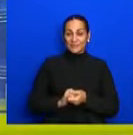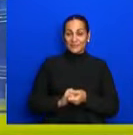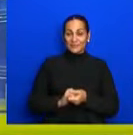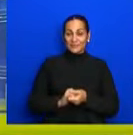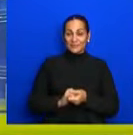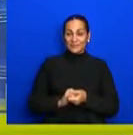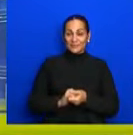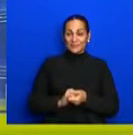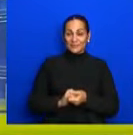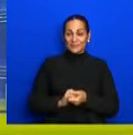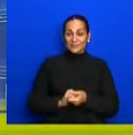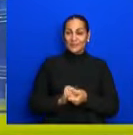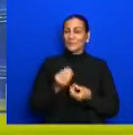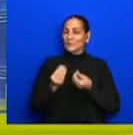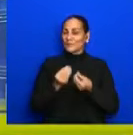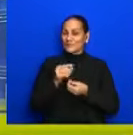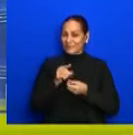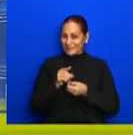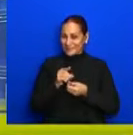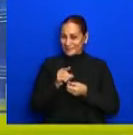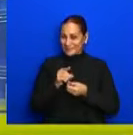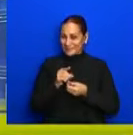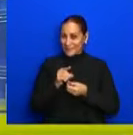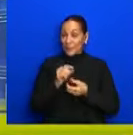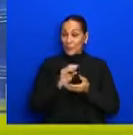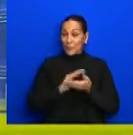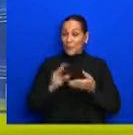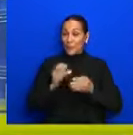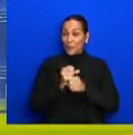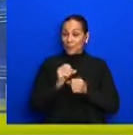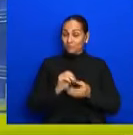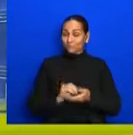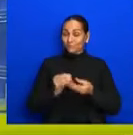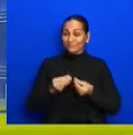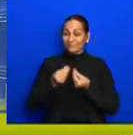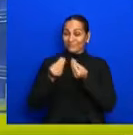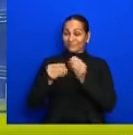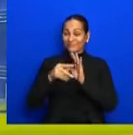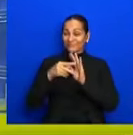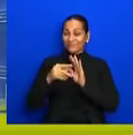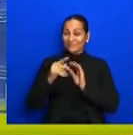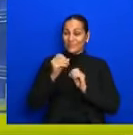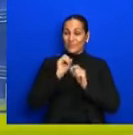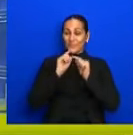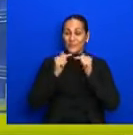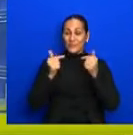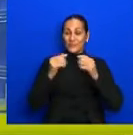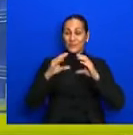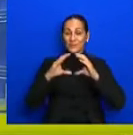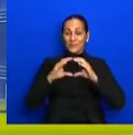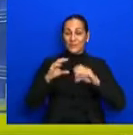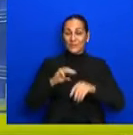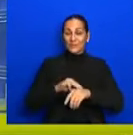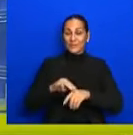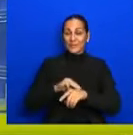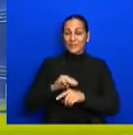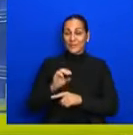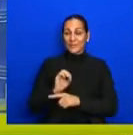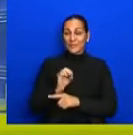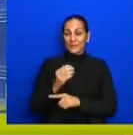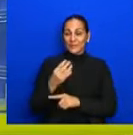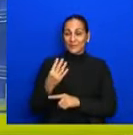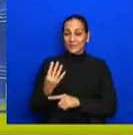17. Como é que você está indo, hein? O prêmio está acumulado, pode sair para você. Boa sorte. Bola marrom